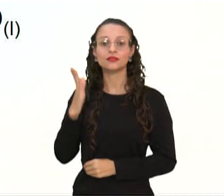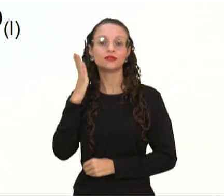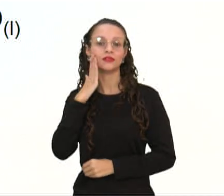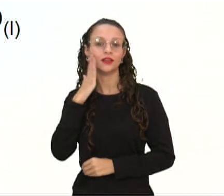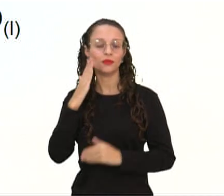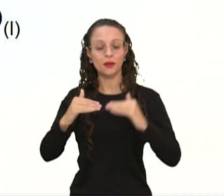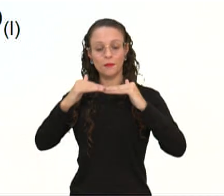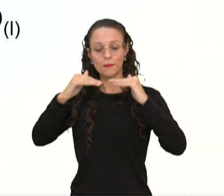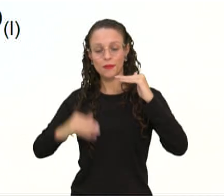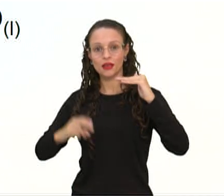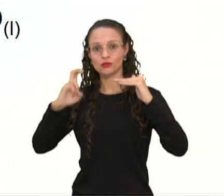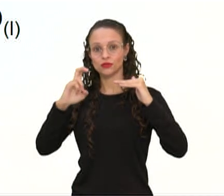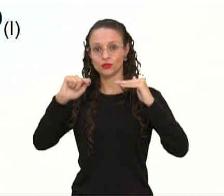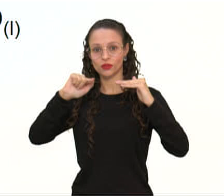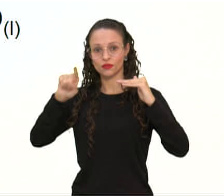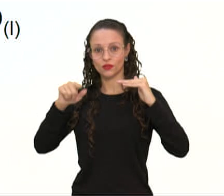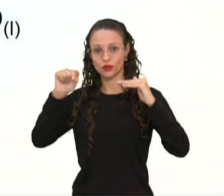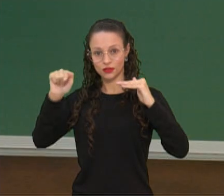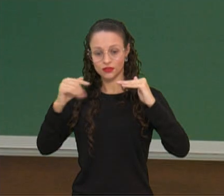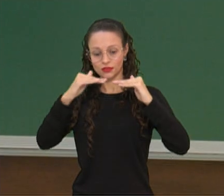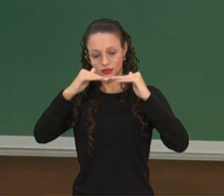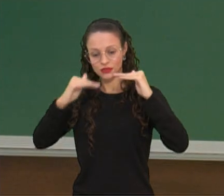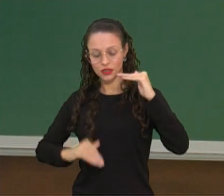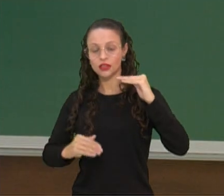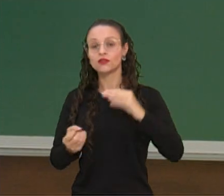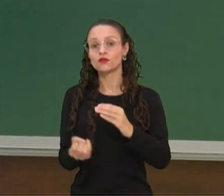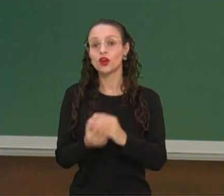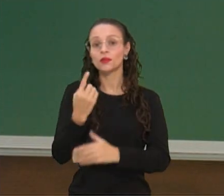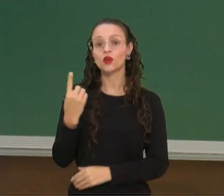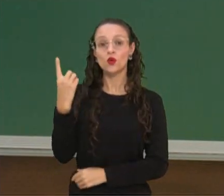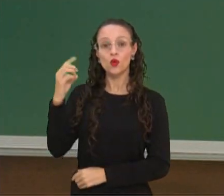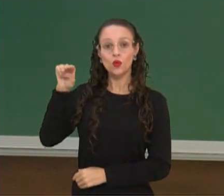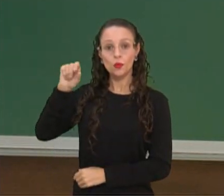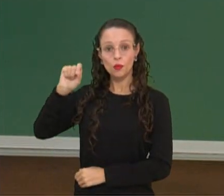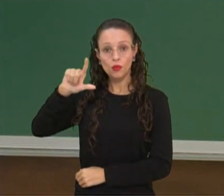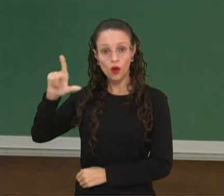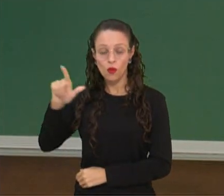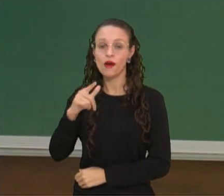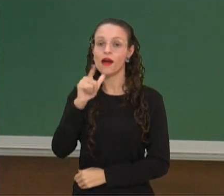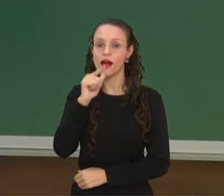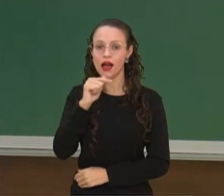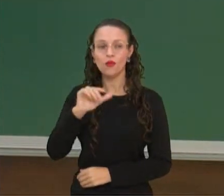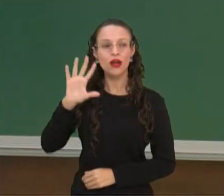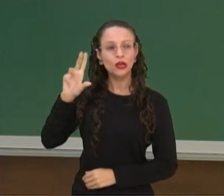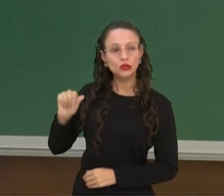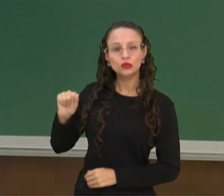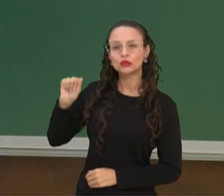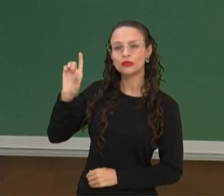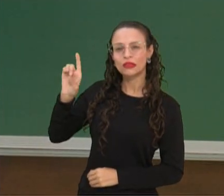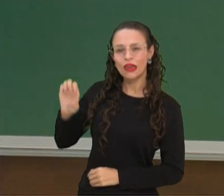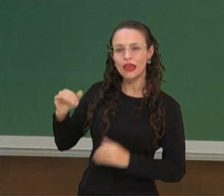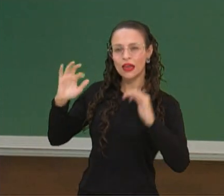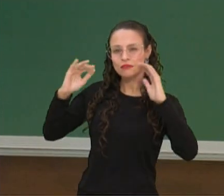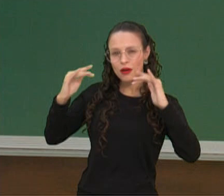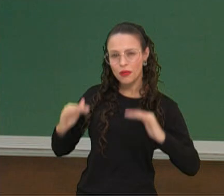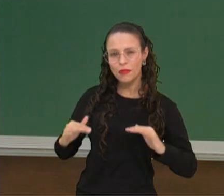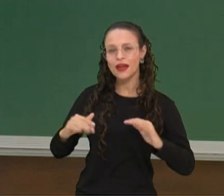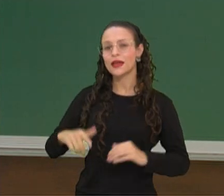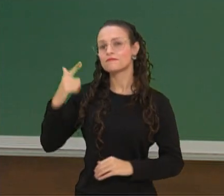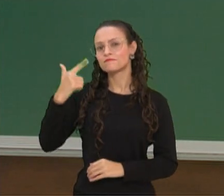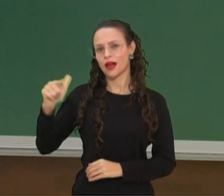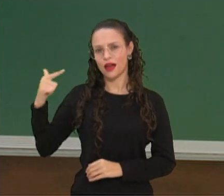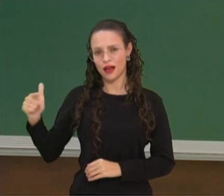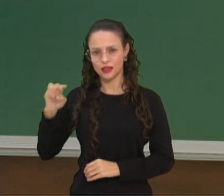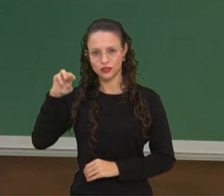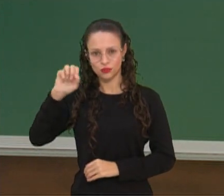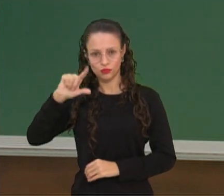menos 57,7 para a formação de 1 mol de água. Todas as outras alternativas formam mais mols de água, então a